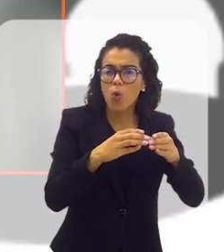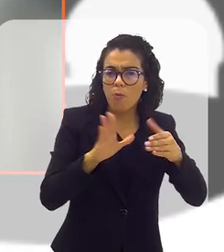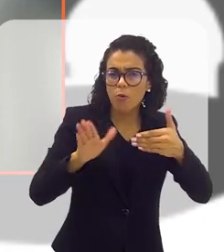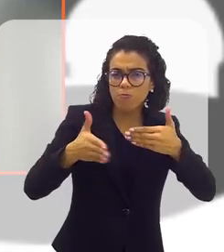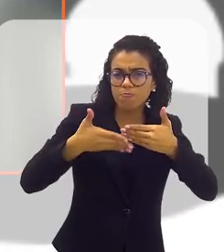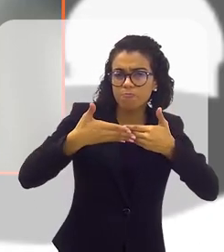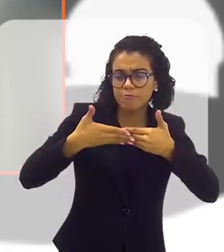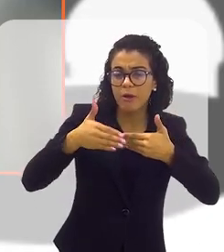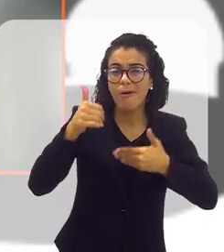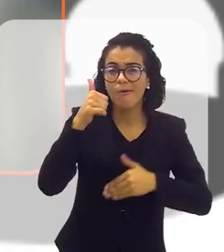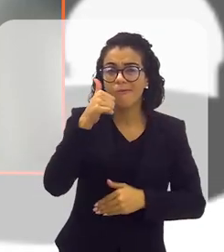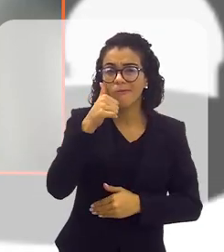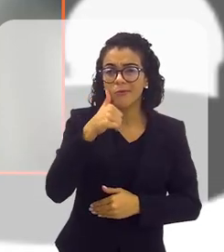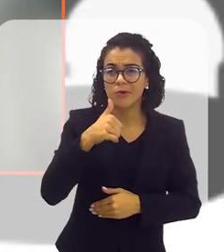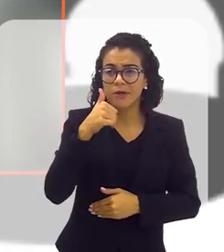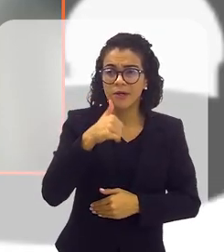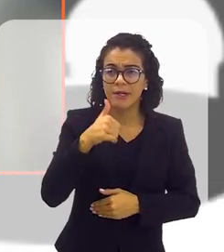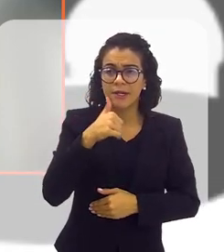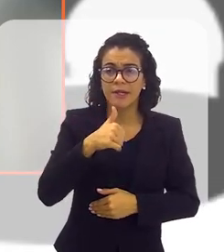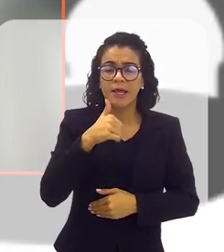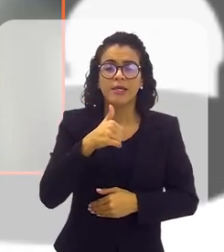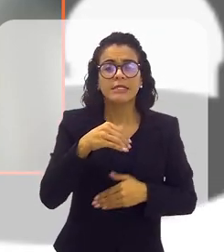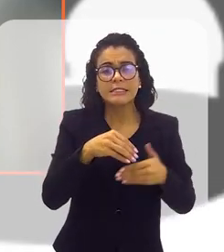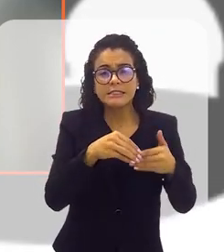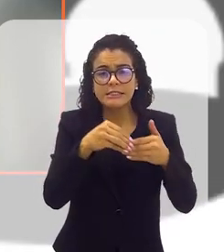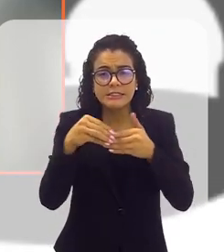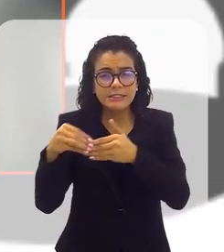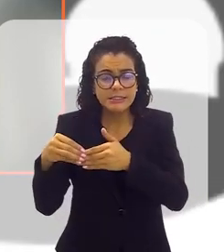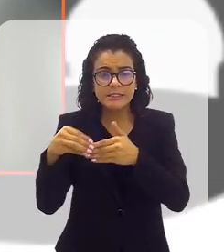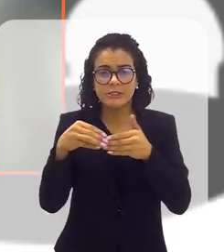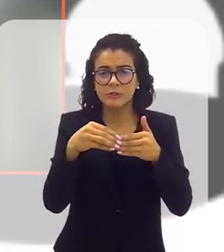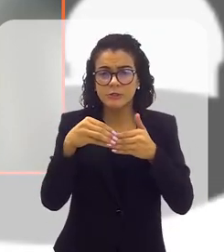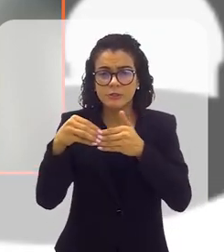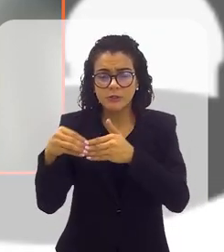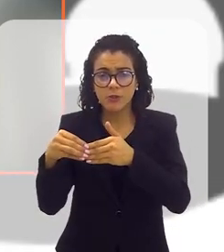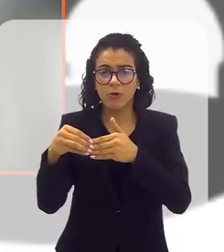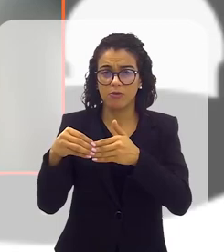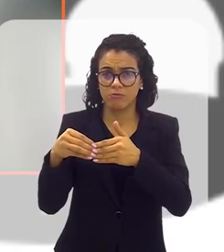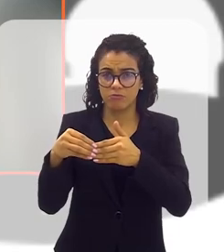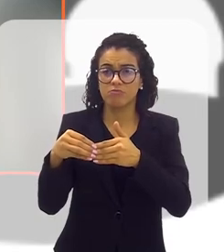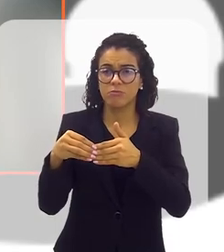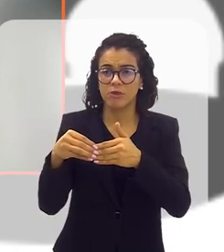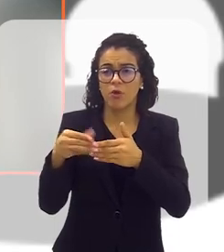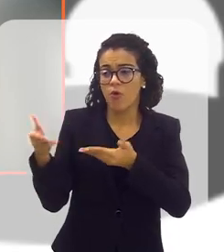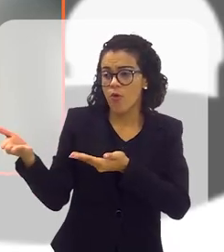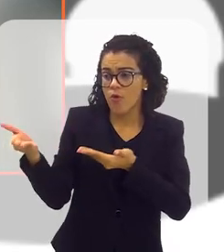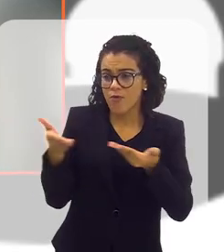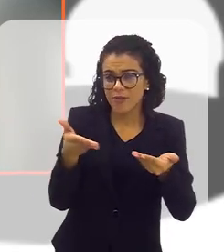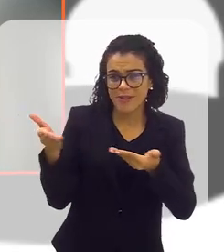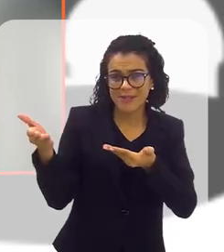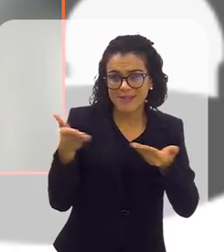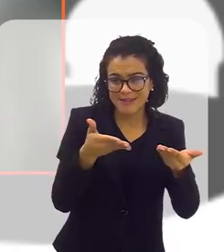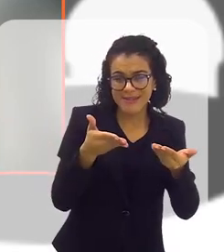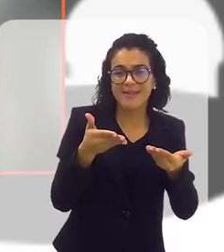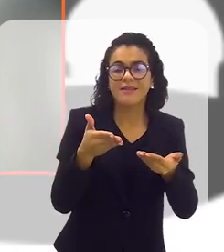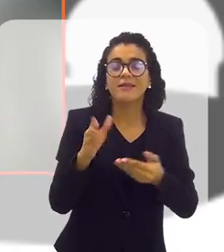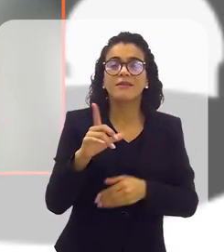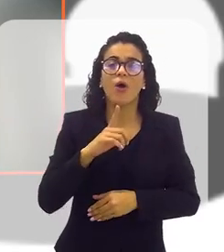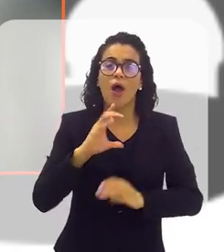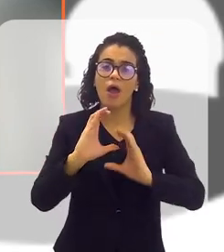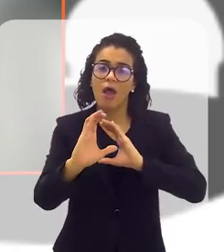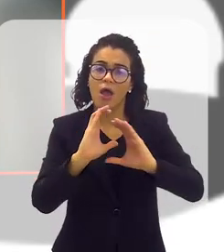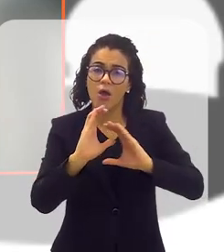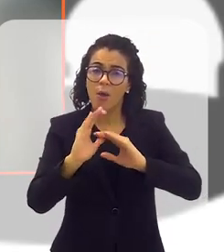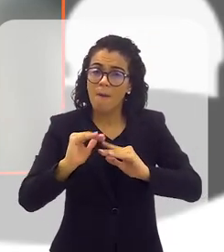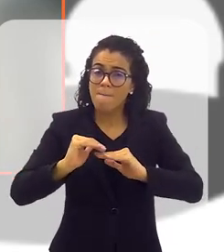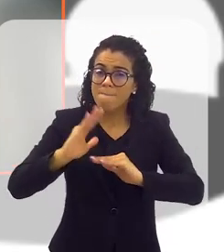fechado, né, de mulheres que indicam, né, fazem as indicações para entrarem, para fazerem parte. Hoje, nosso meio